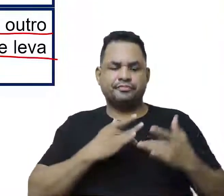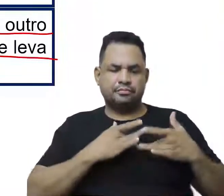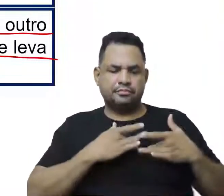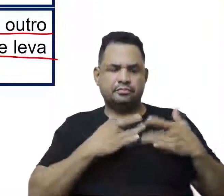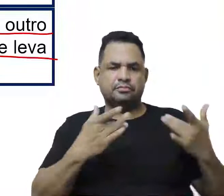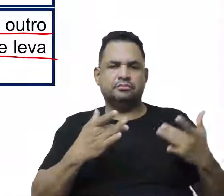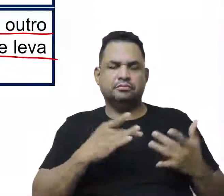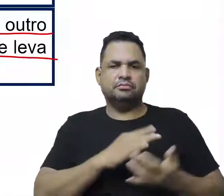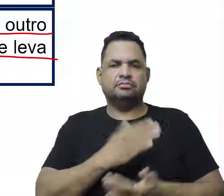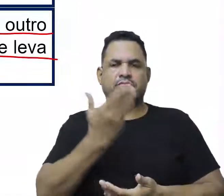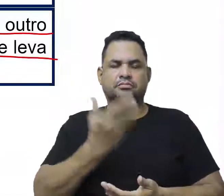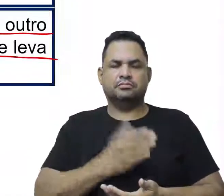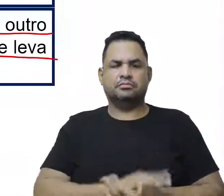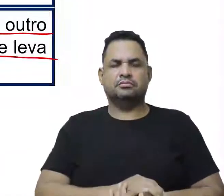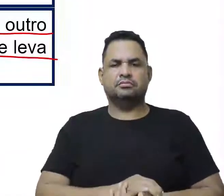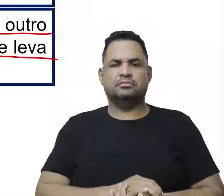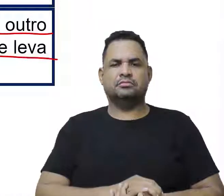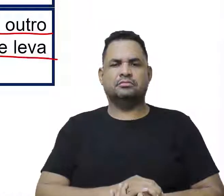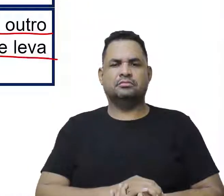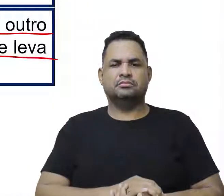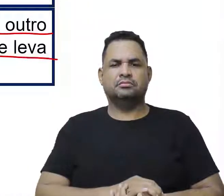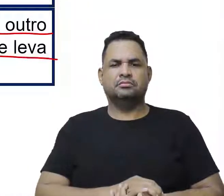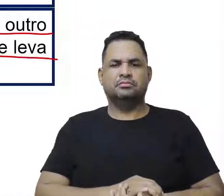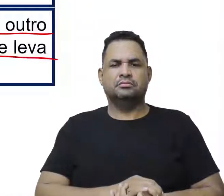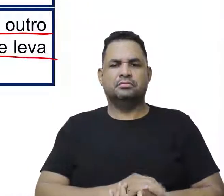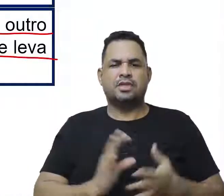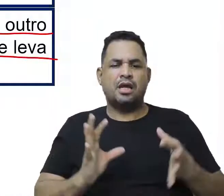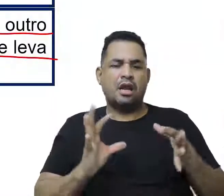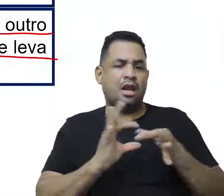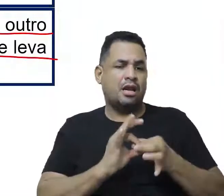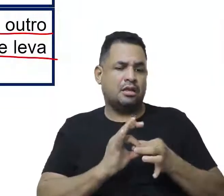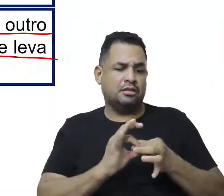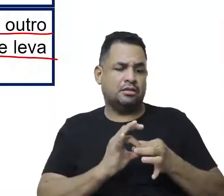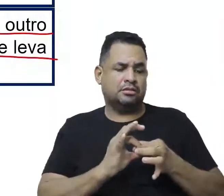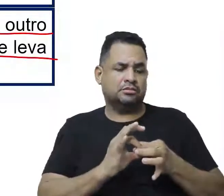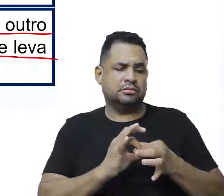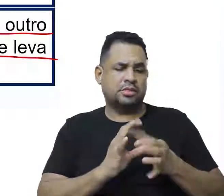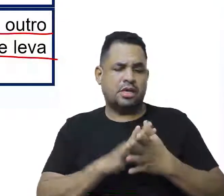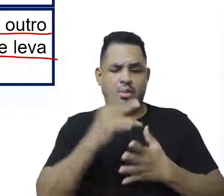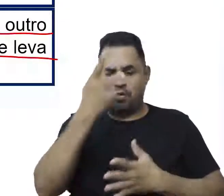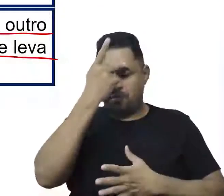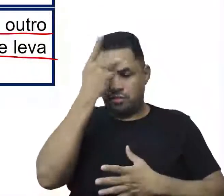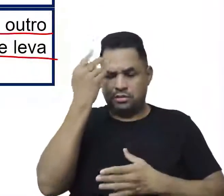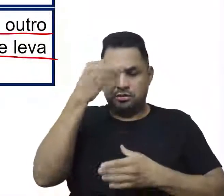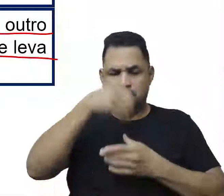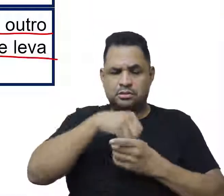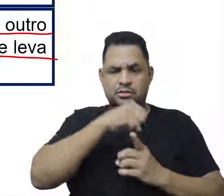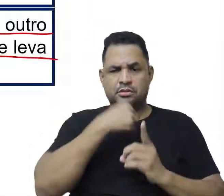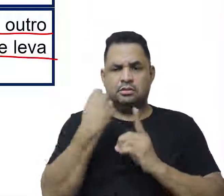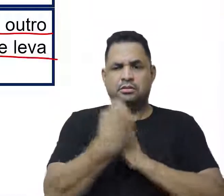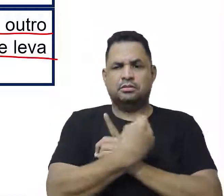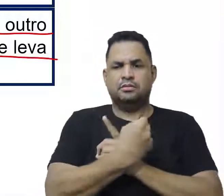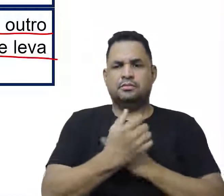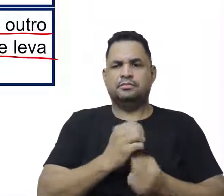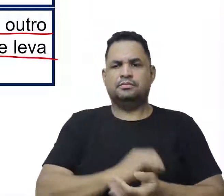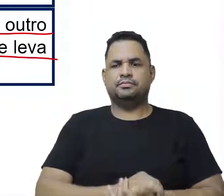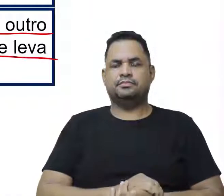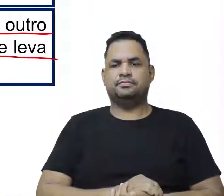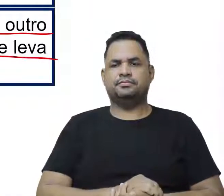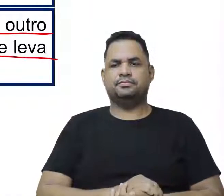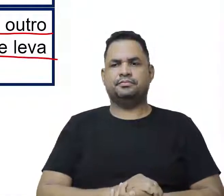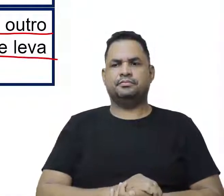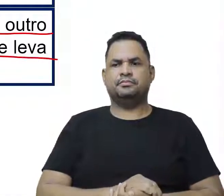por dor carne é são os laços que unem as pessoas dentro da sociedade bom